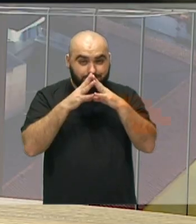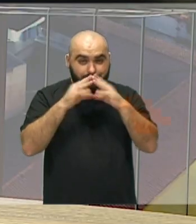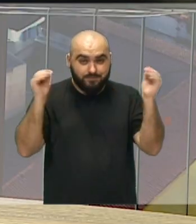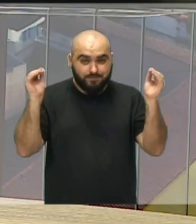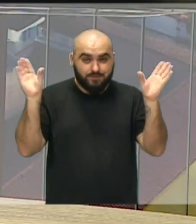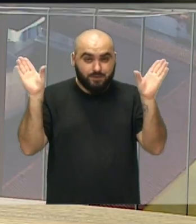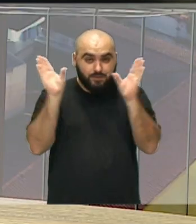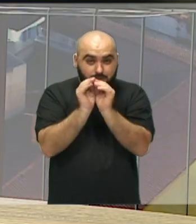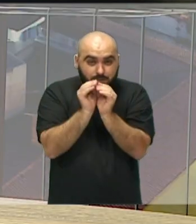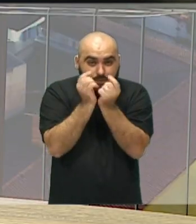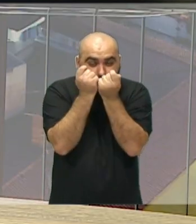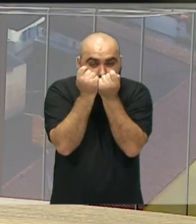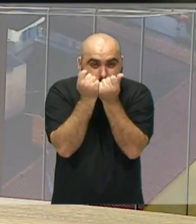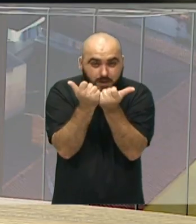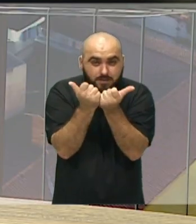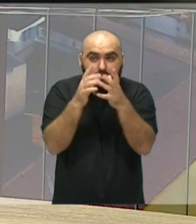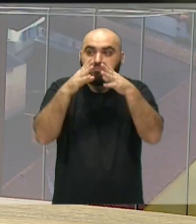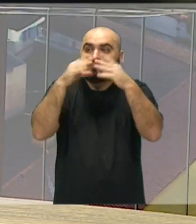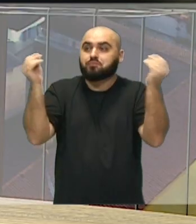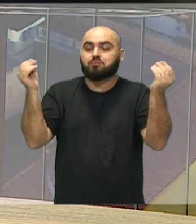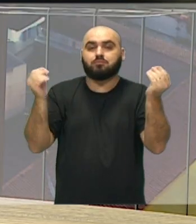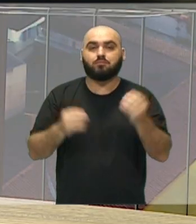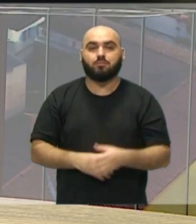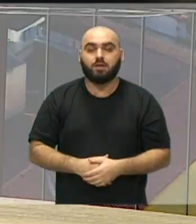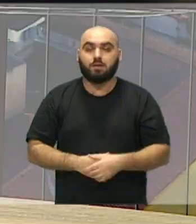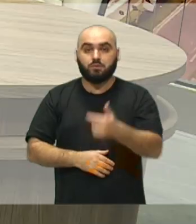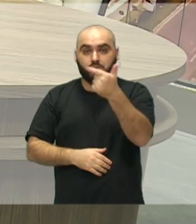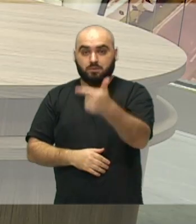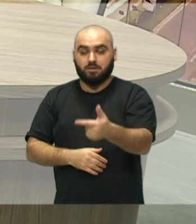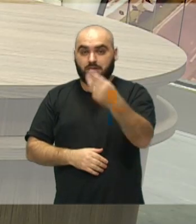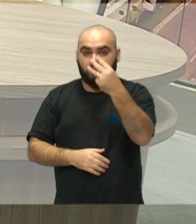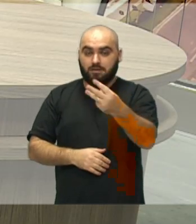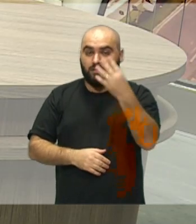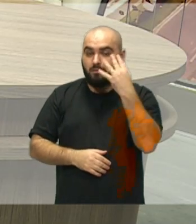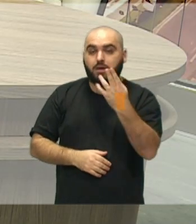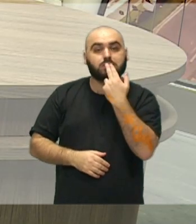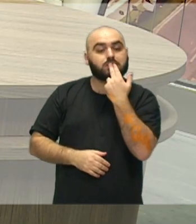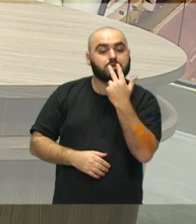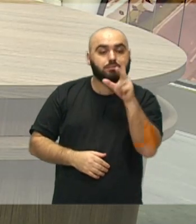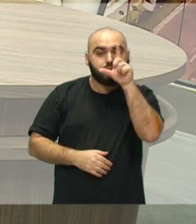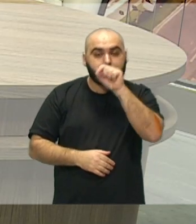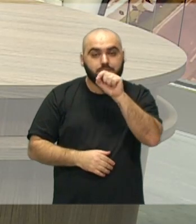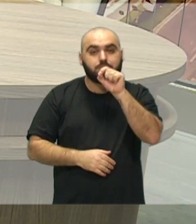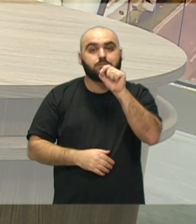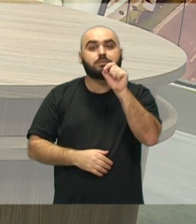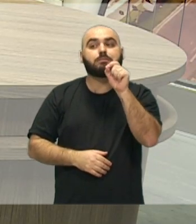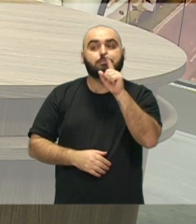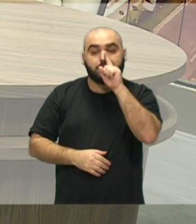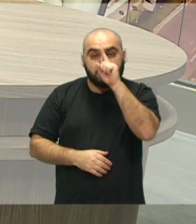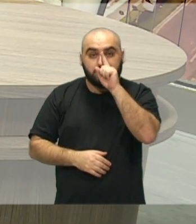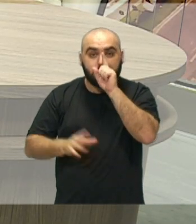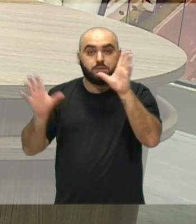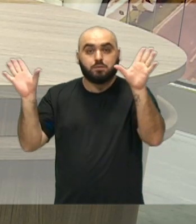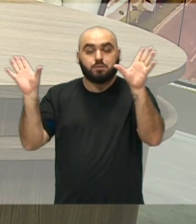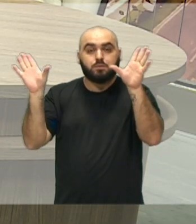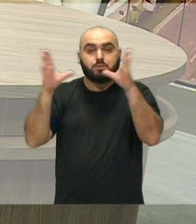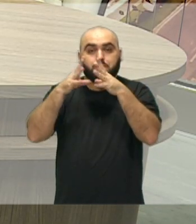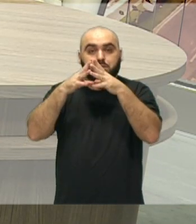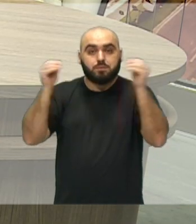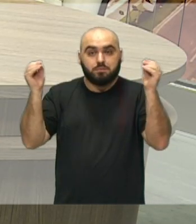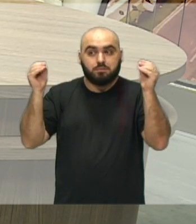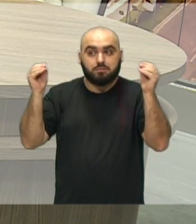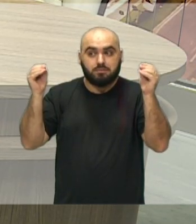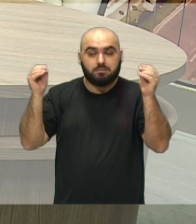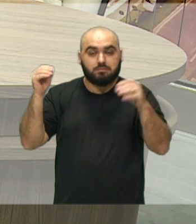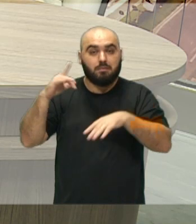variedade para ter 234 espécies ainda ameaçadas de extinção. É um